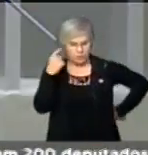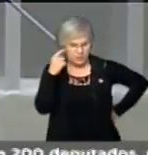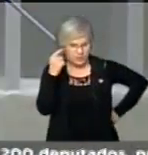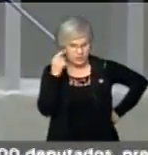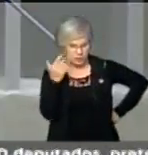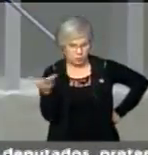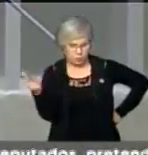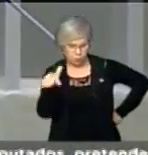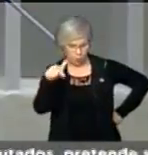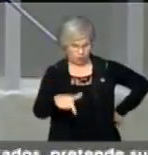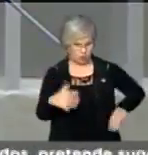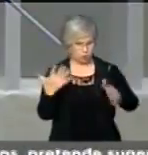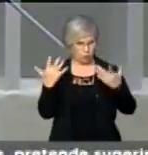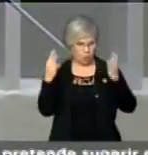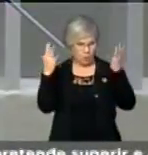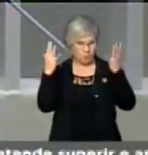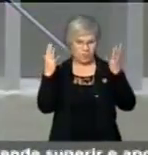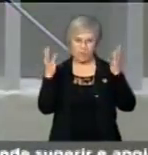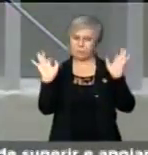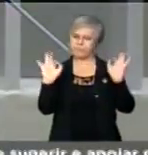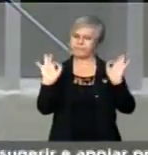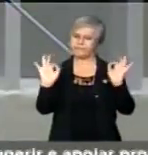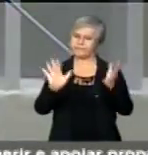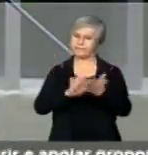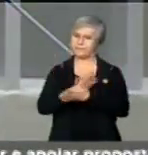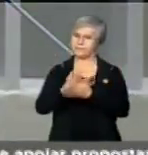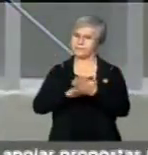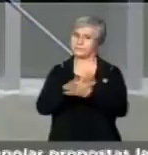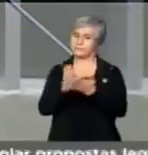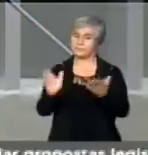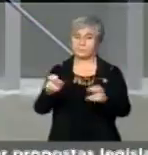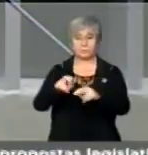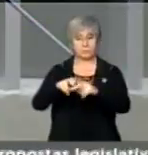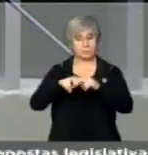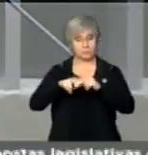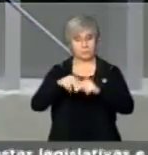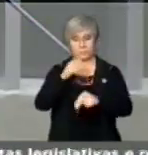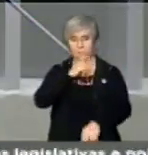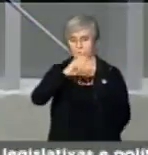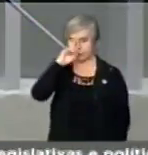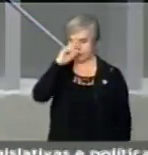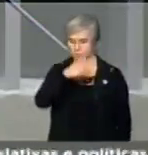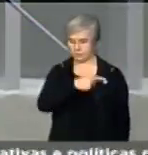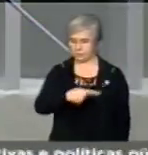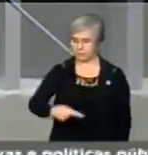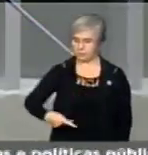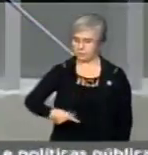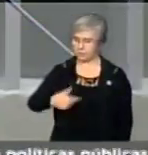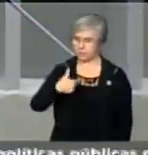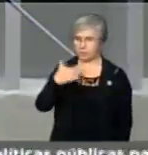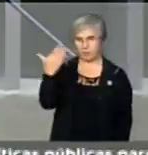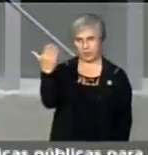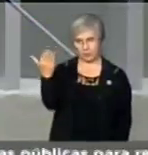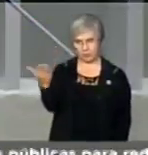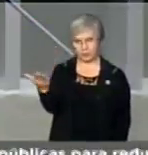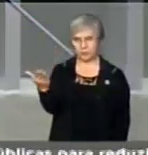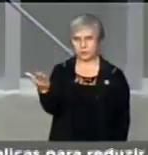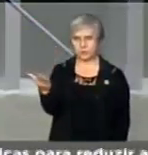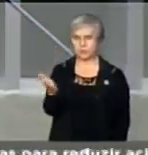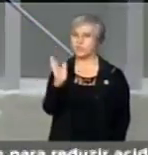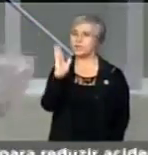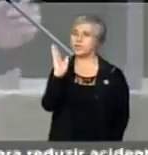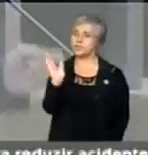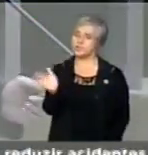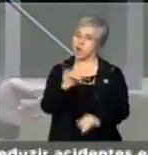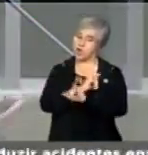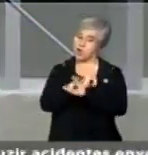se comemorar. E é por isso, presidente, que eu gostaria inclusive de solicitar que já fosse